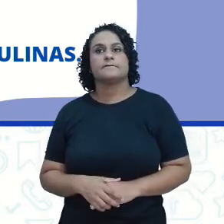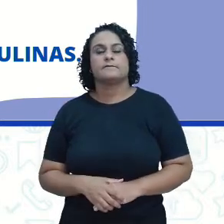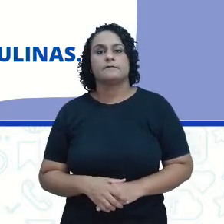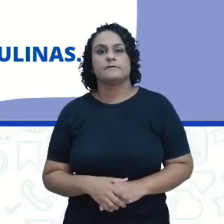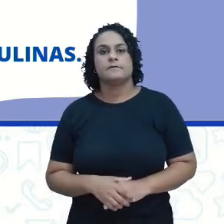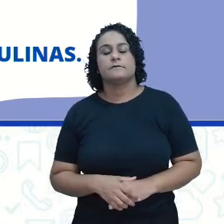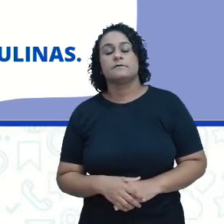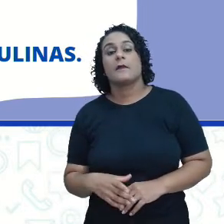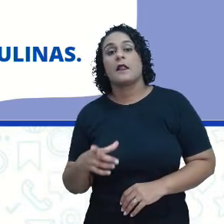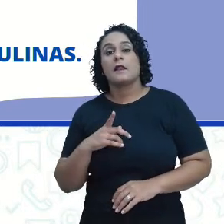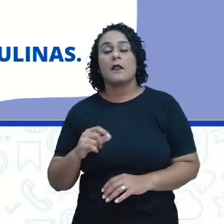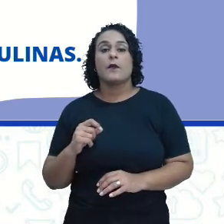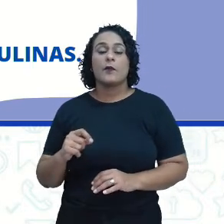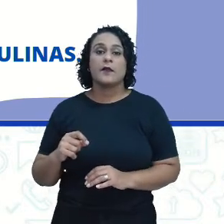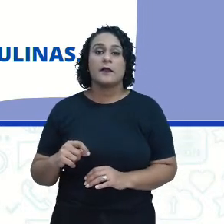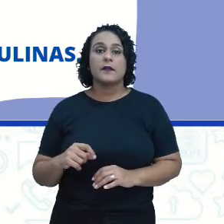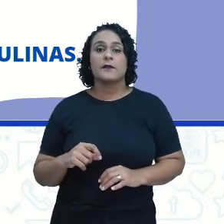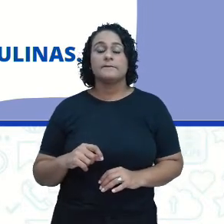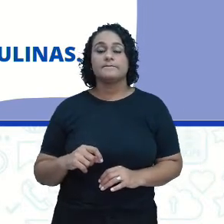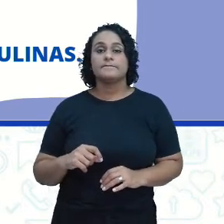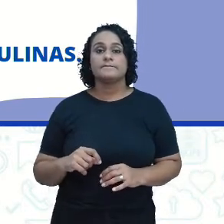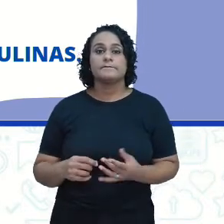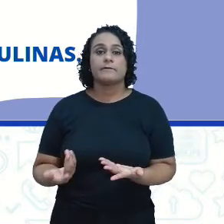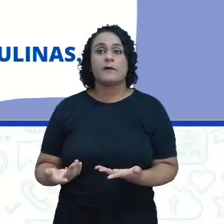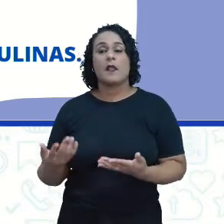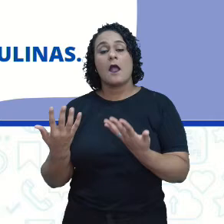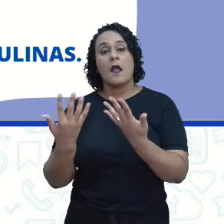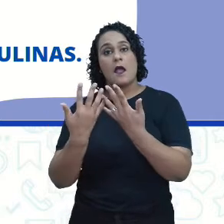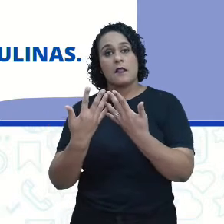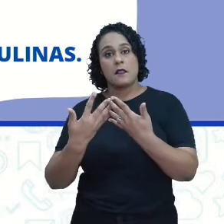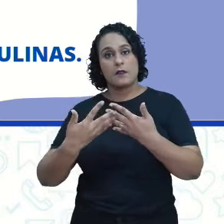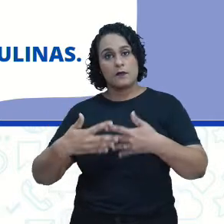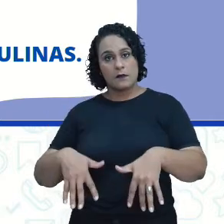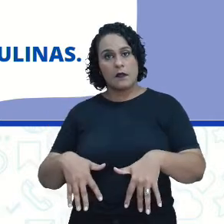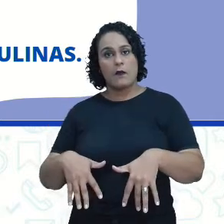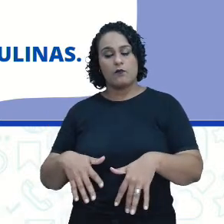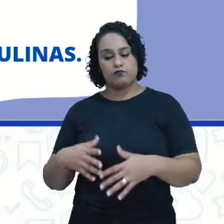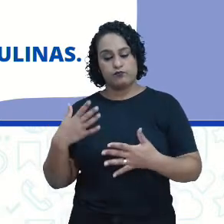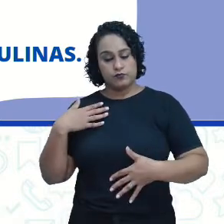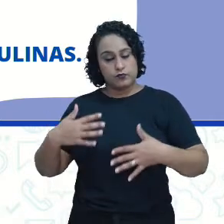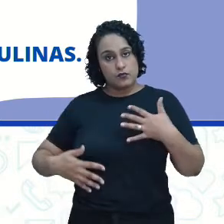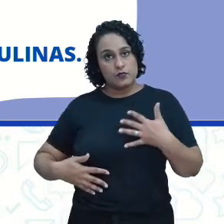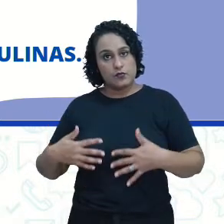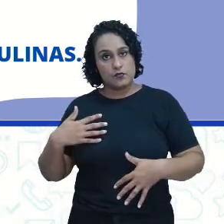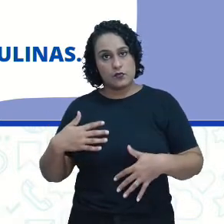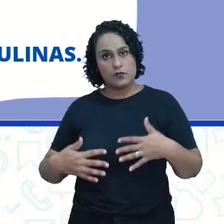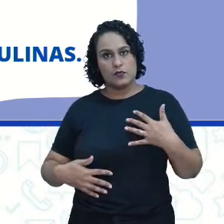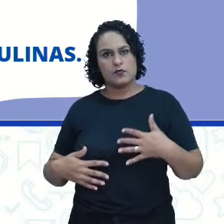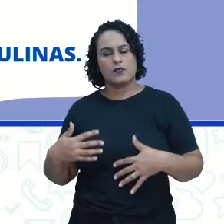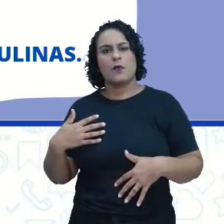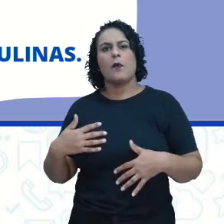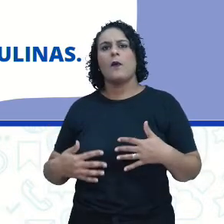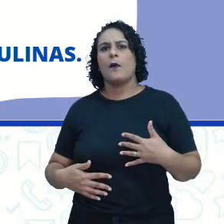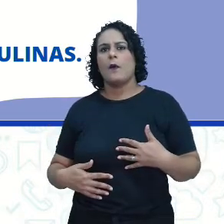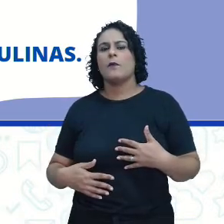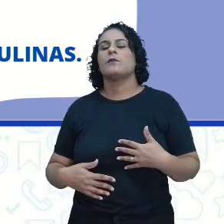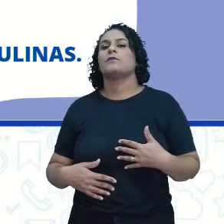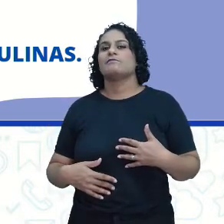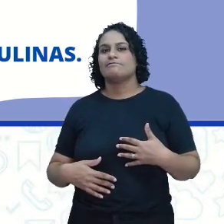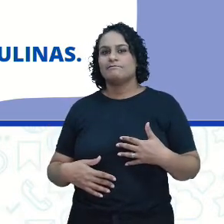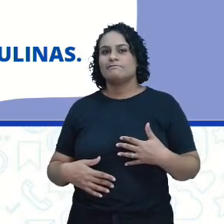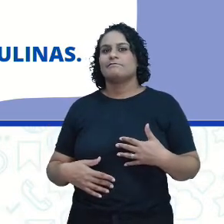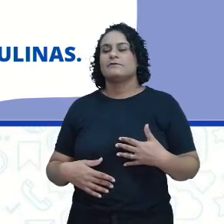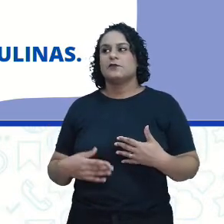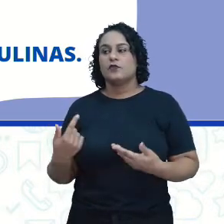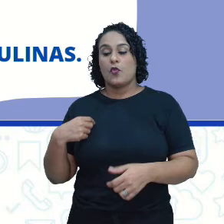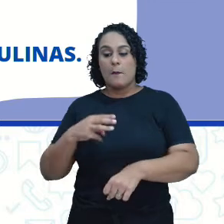aí, não é? Existe a questão da imunidade natural, que é aquela que o nosso corpo, não é, recebeu desde a época da